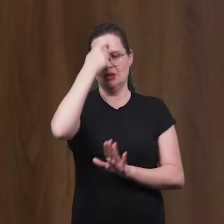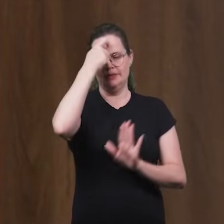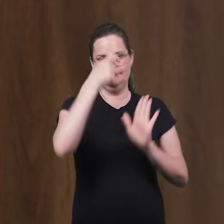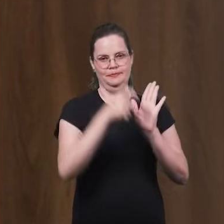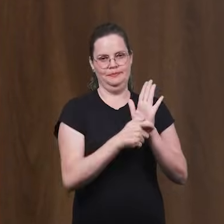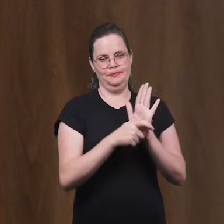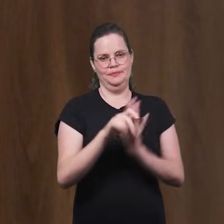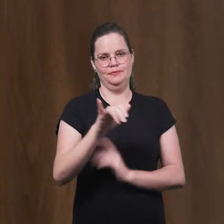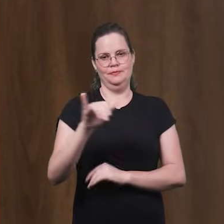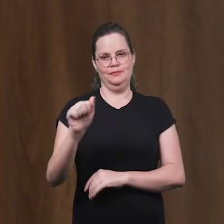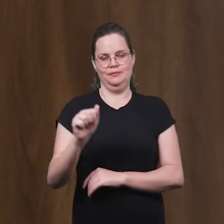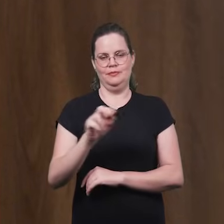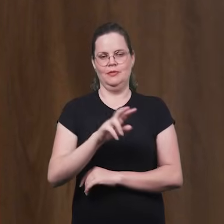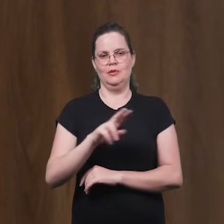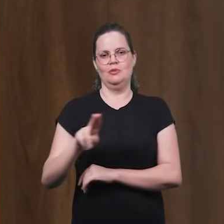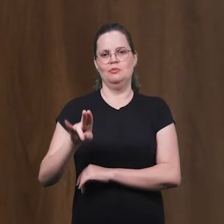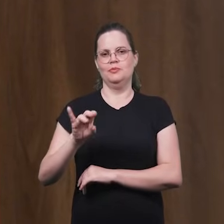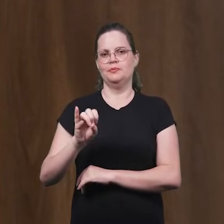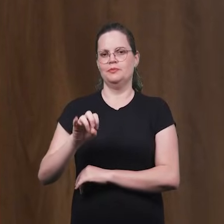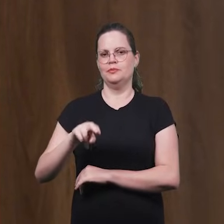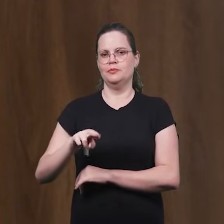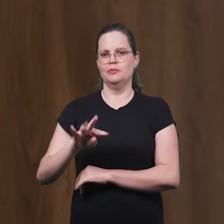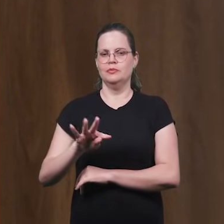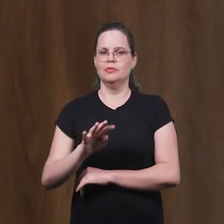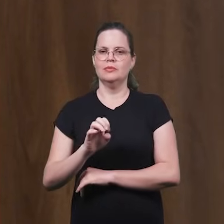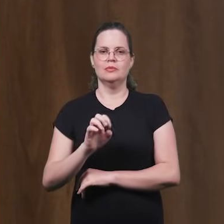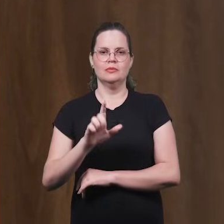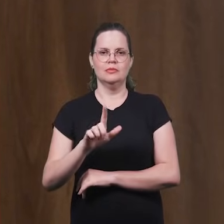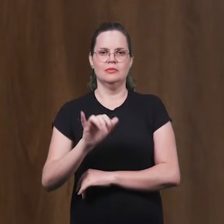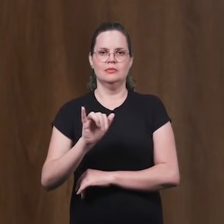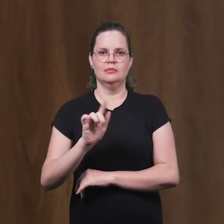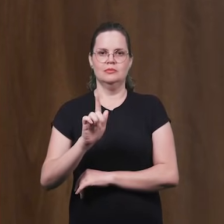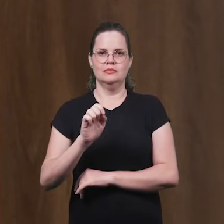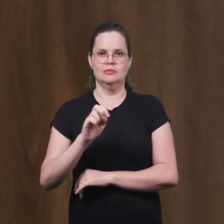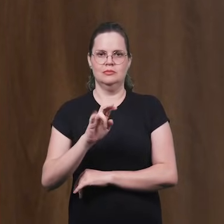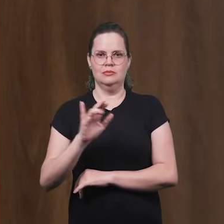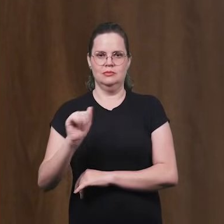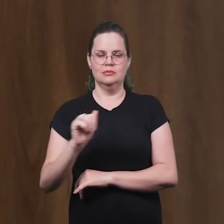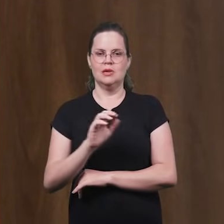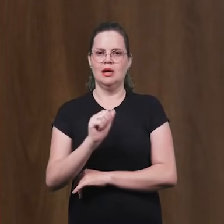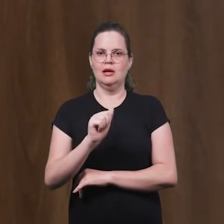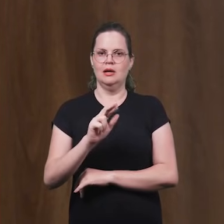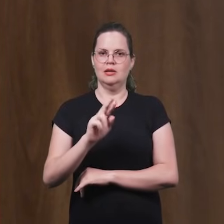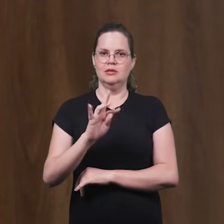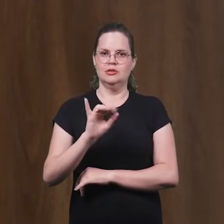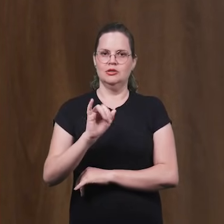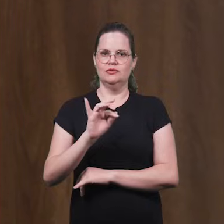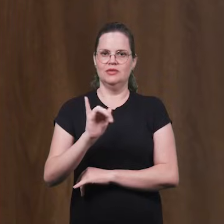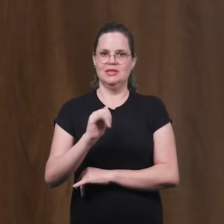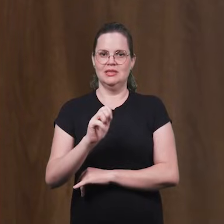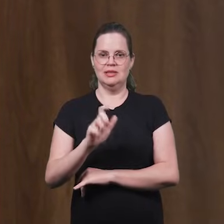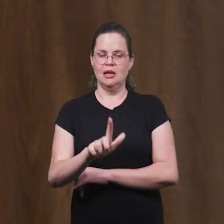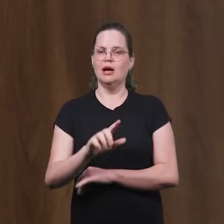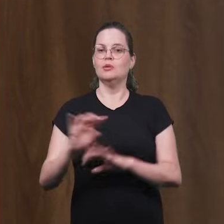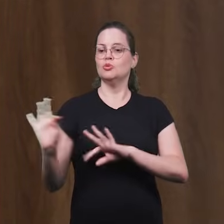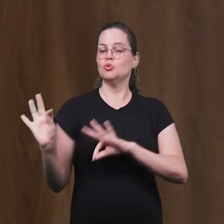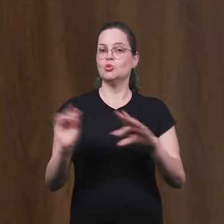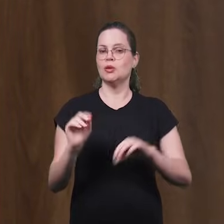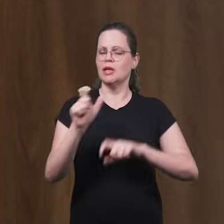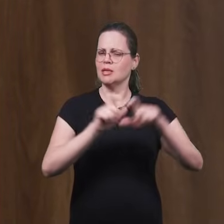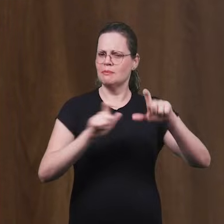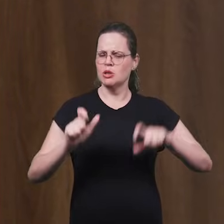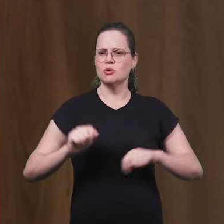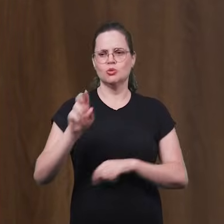inteligência artificial, que hoje está presente na vida de todo ser humano. Não deixe de compartilhar